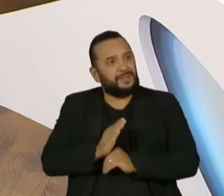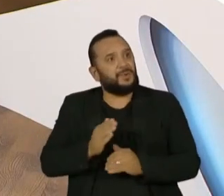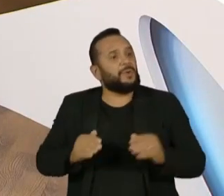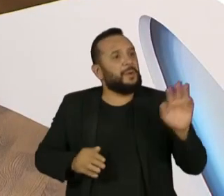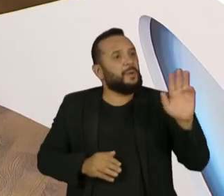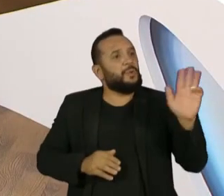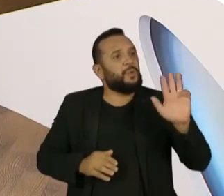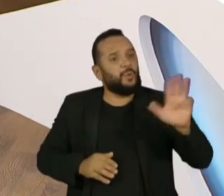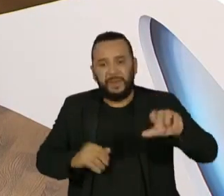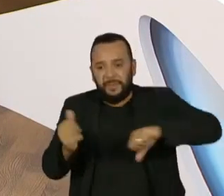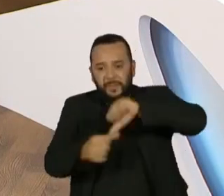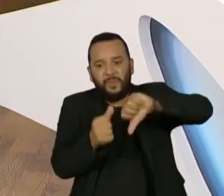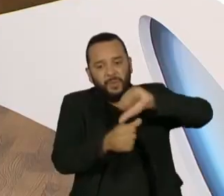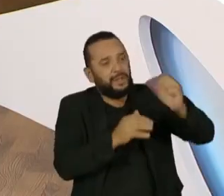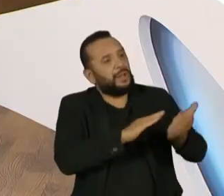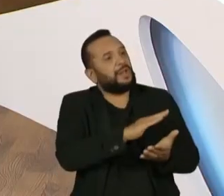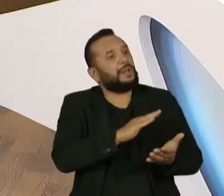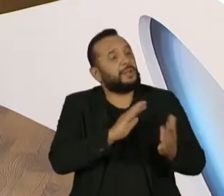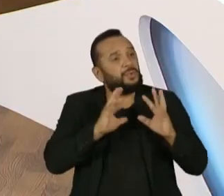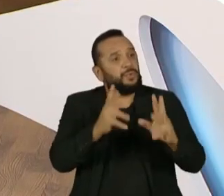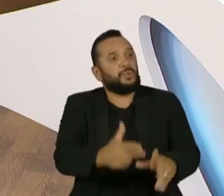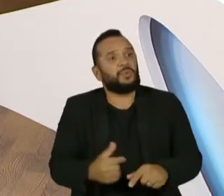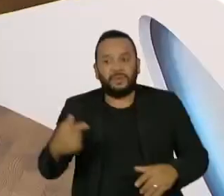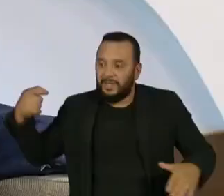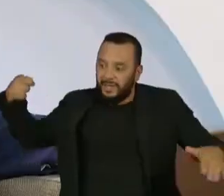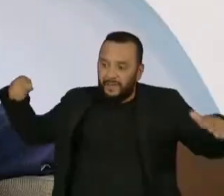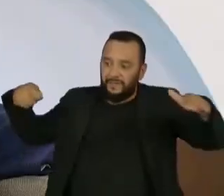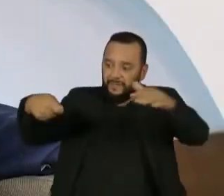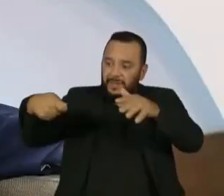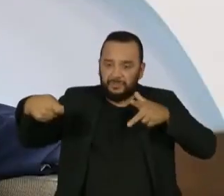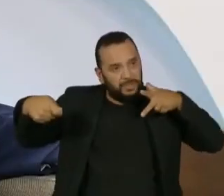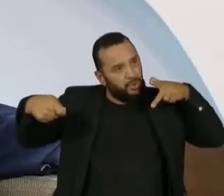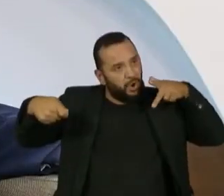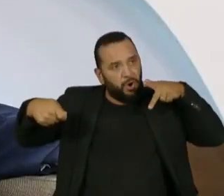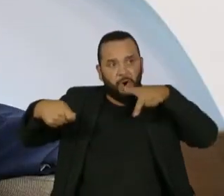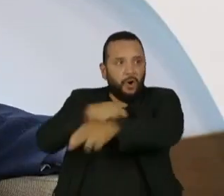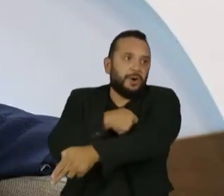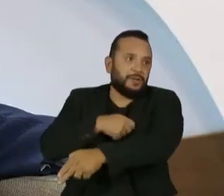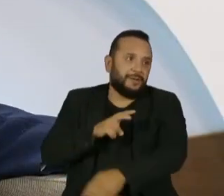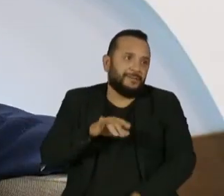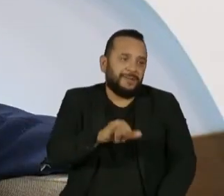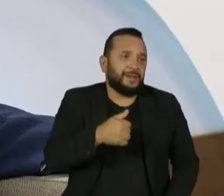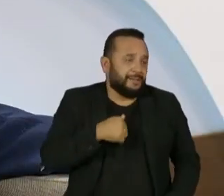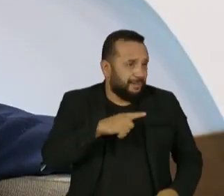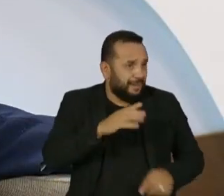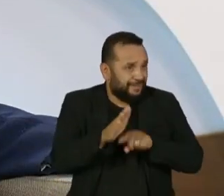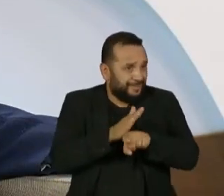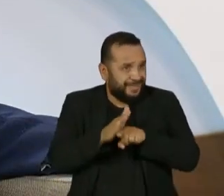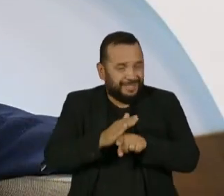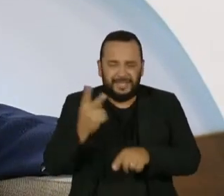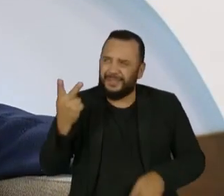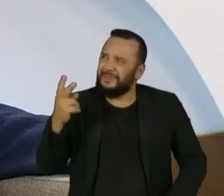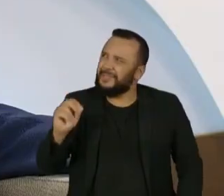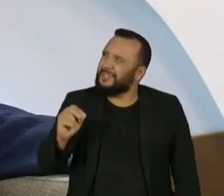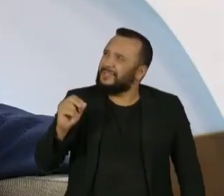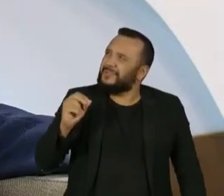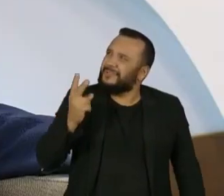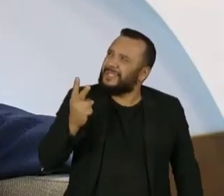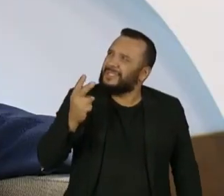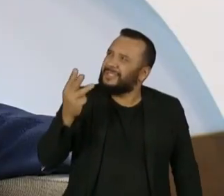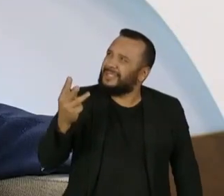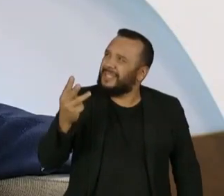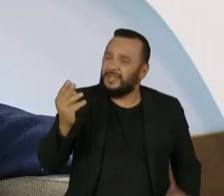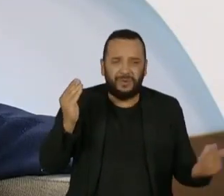ano, no terceiro trimestre, que são os dados que estão disponíveis de 2023, comparado com 2022,